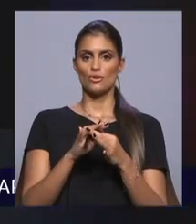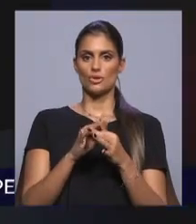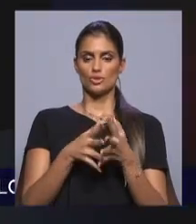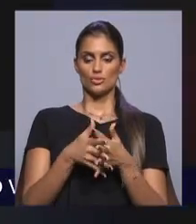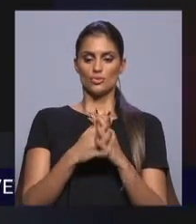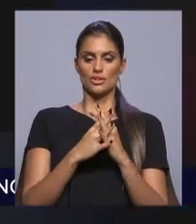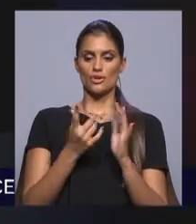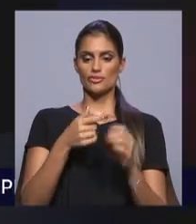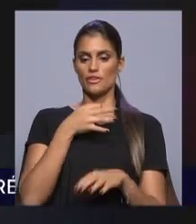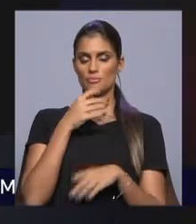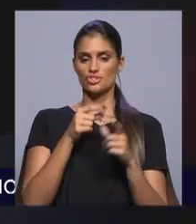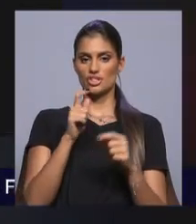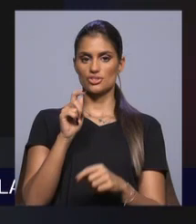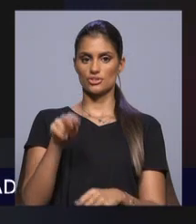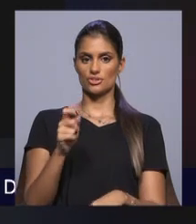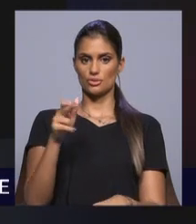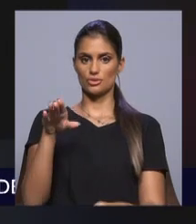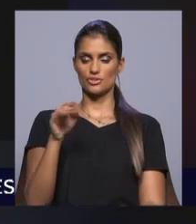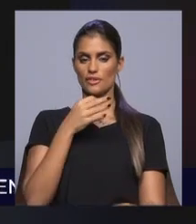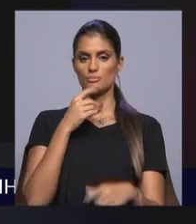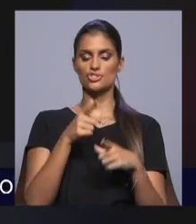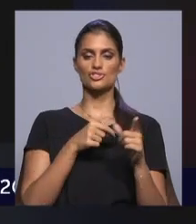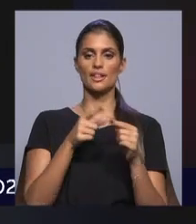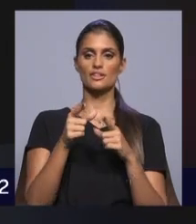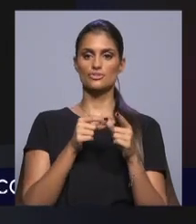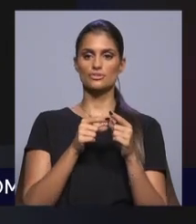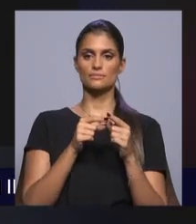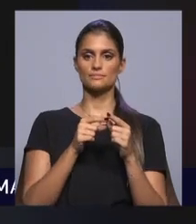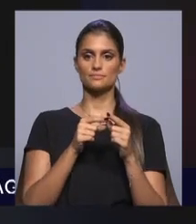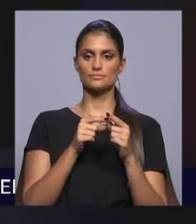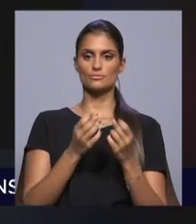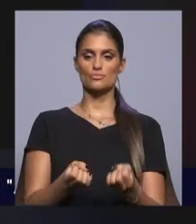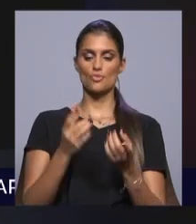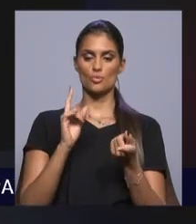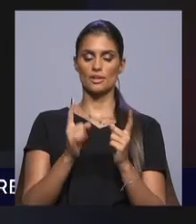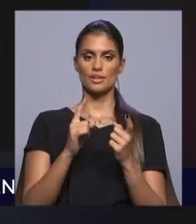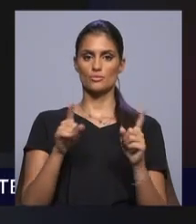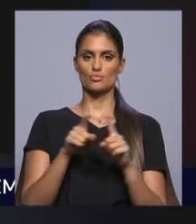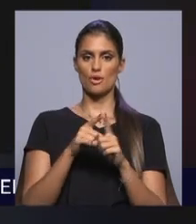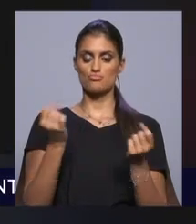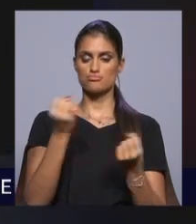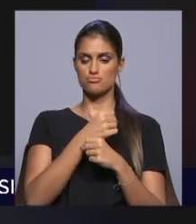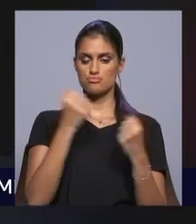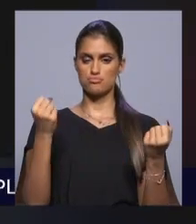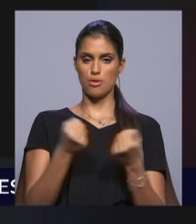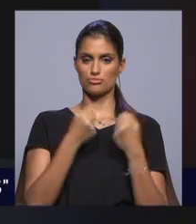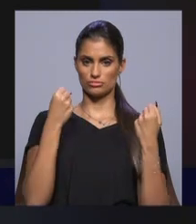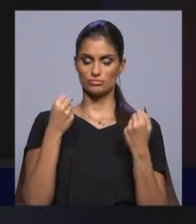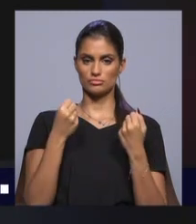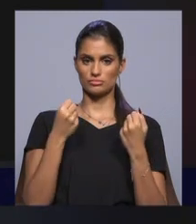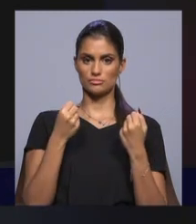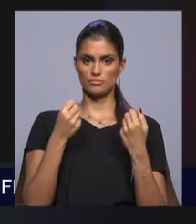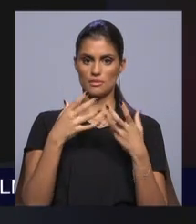Ora, nós quando falamos de estrelas de neutrões, falamos de estrelas que nascem de onde? Nascem do colapso de estrelas de